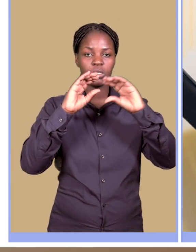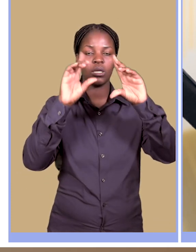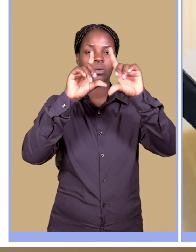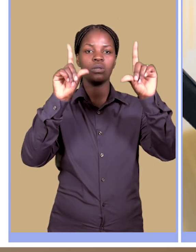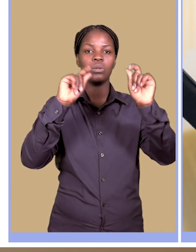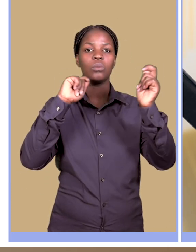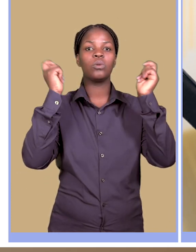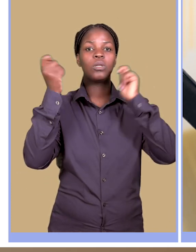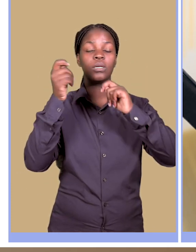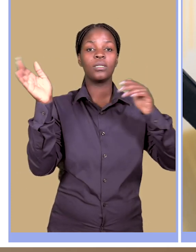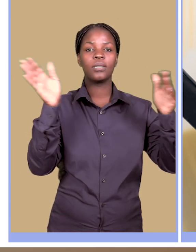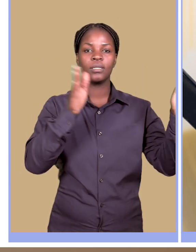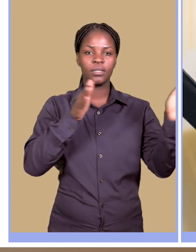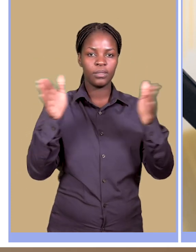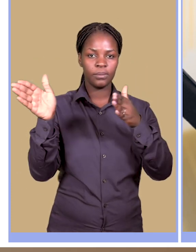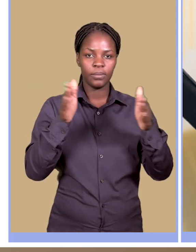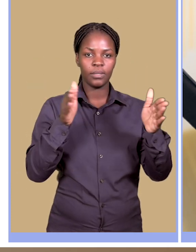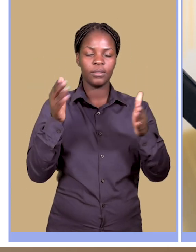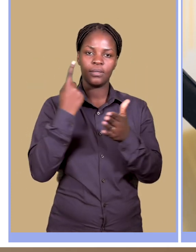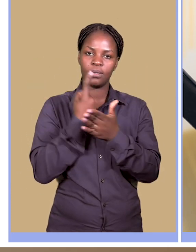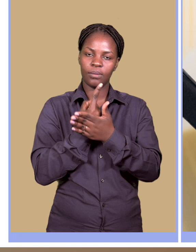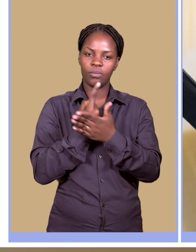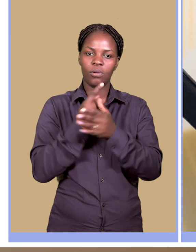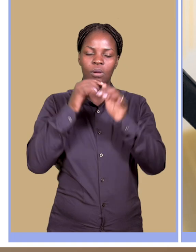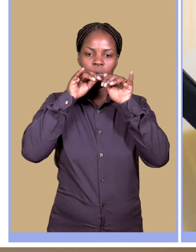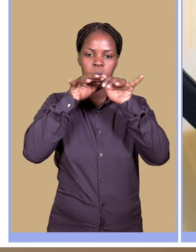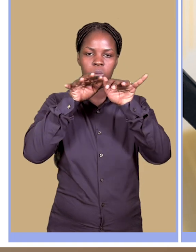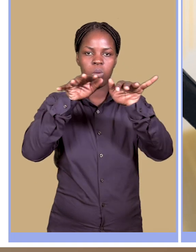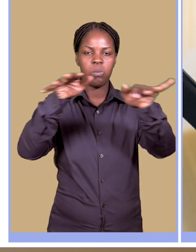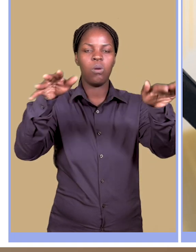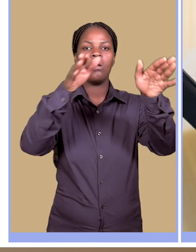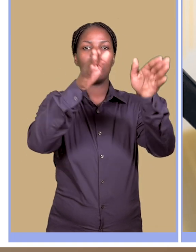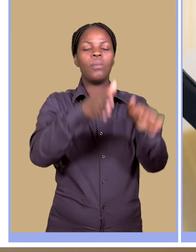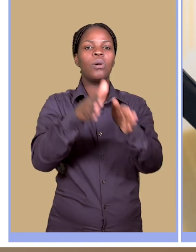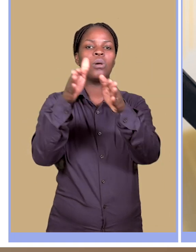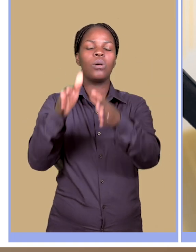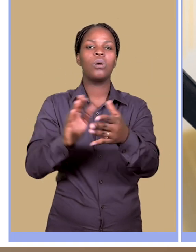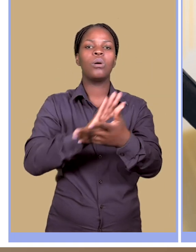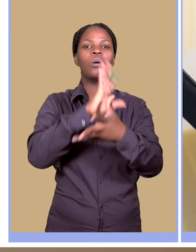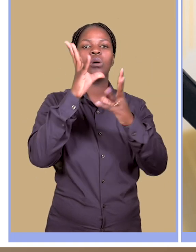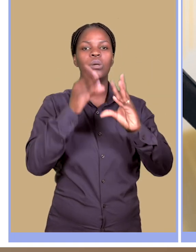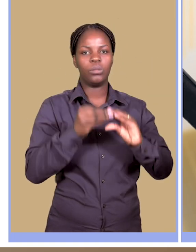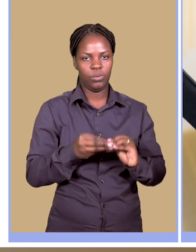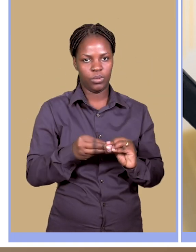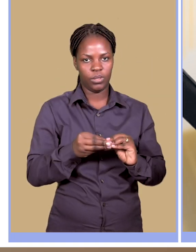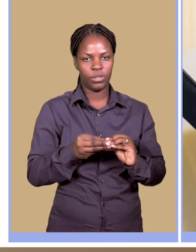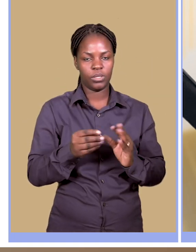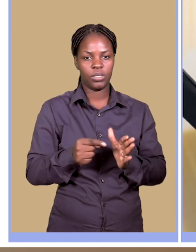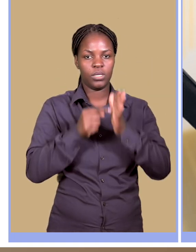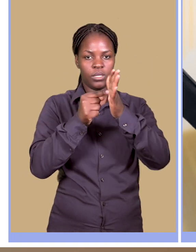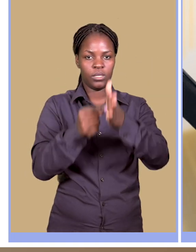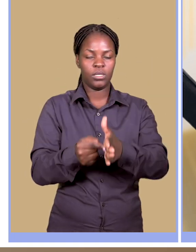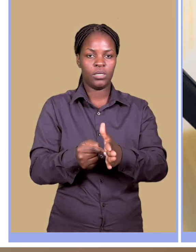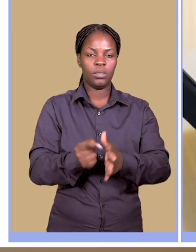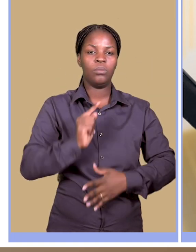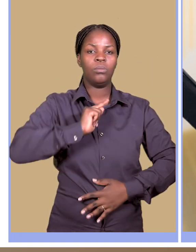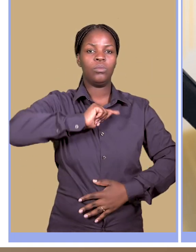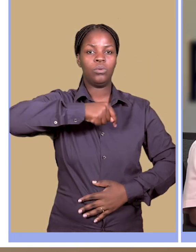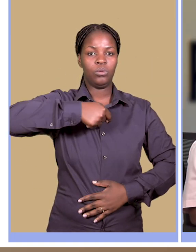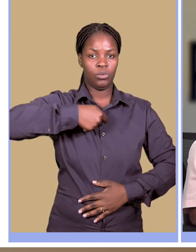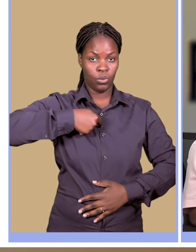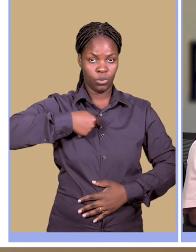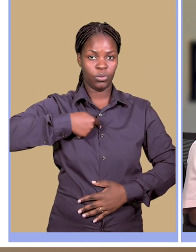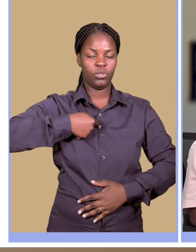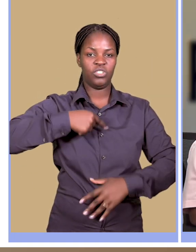climáticas deve ser abrangente, deve alcançar, portanto, a todos os grupos de pessoas. E no nosso caso de interesse,